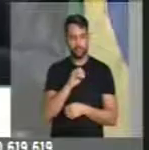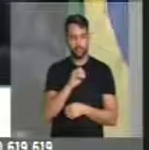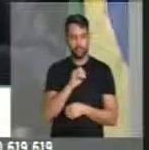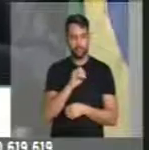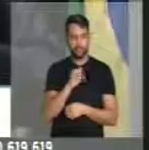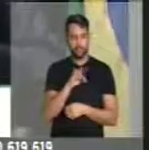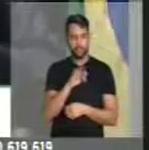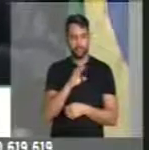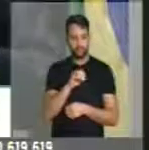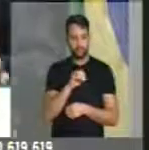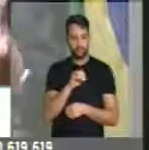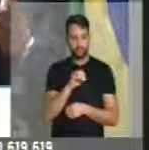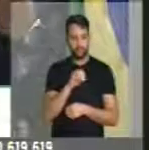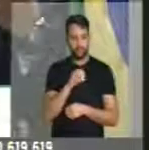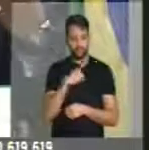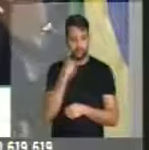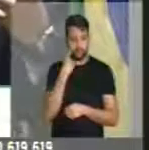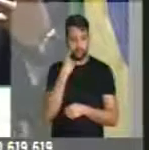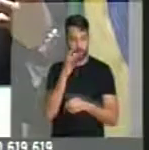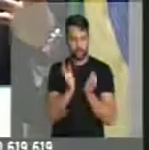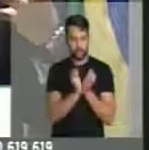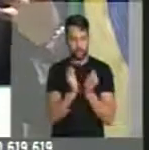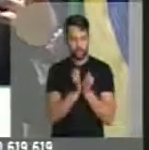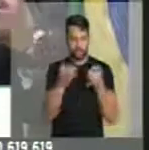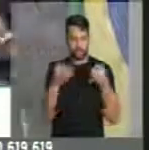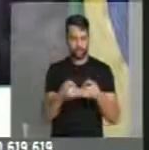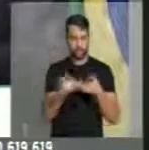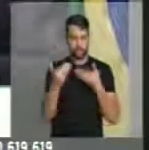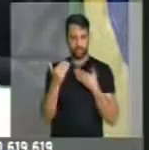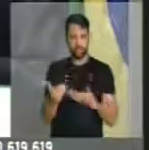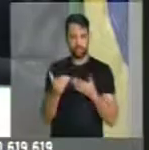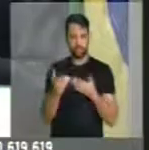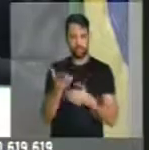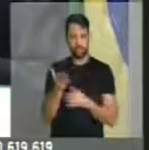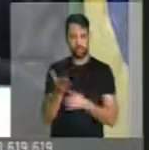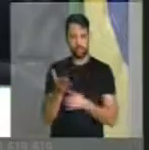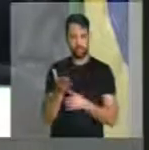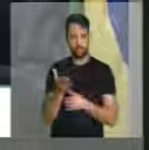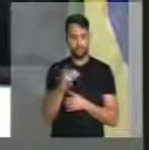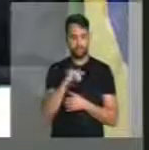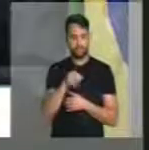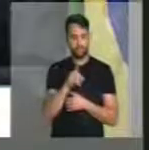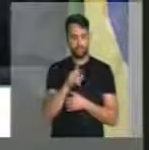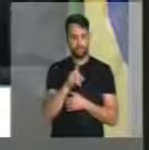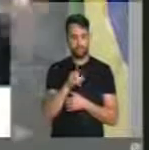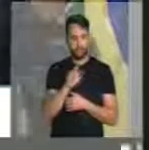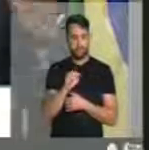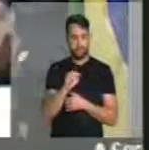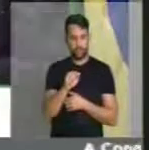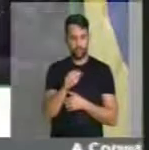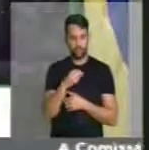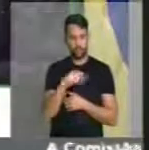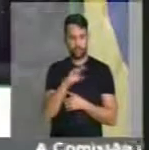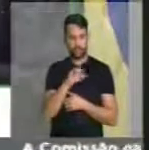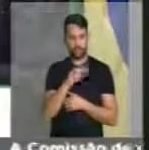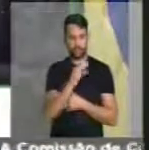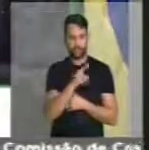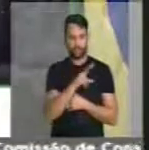Silvio, veja que chapa fantástica de jovens, João Dória e Bruno